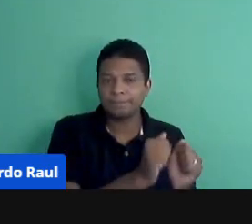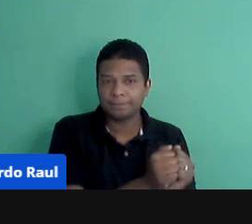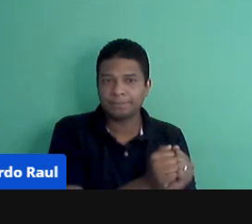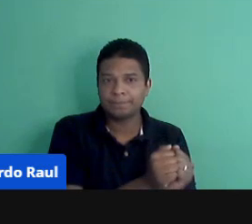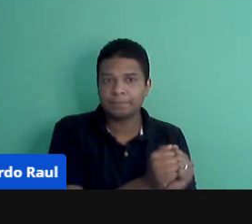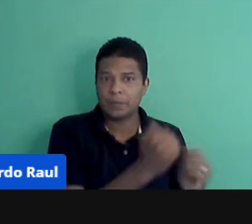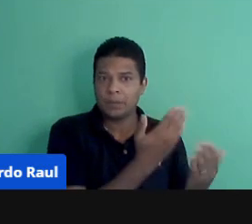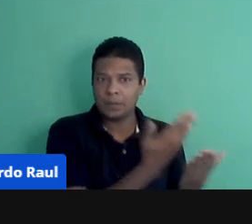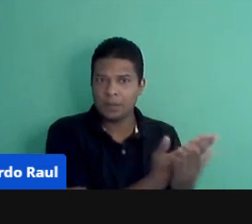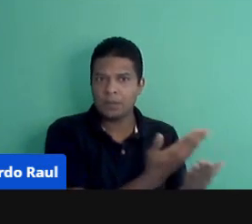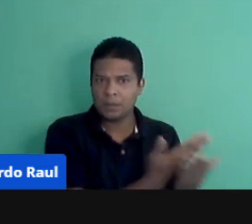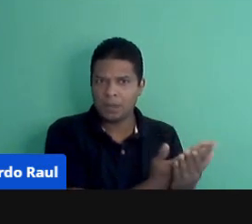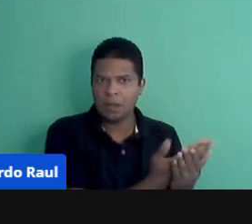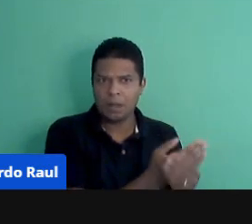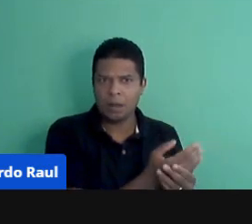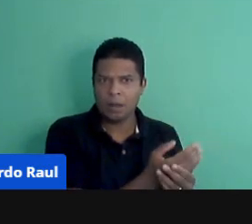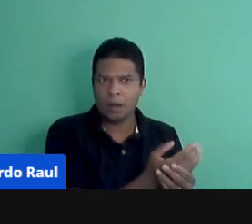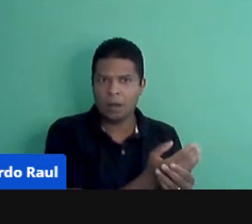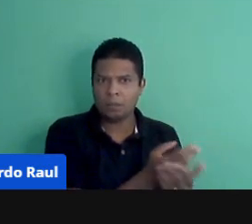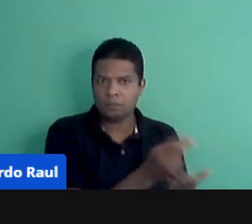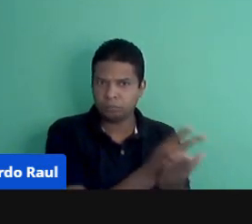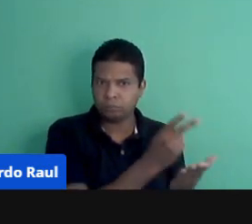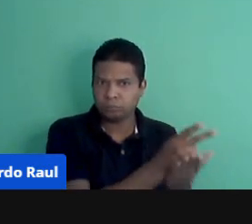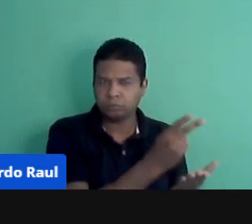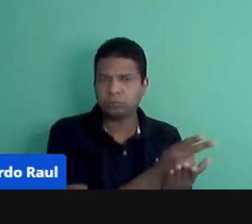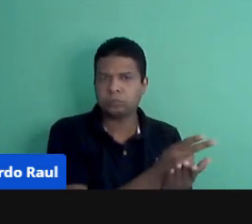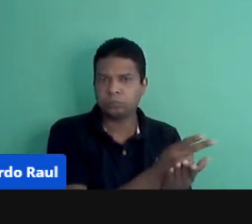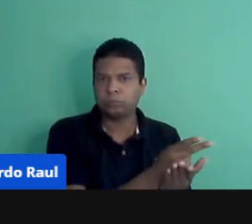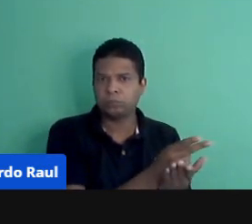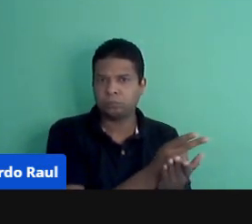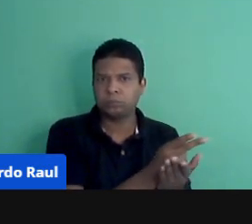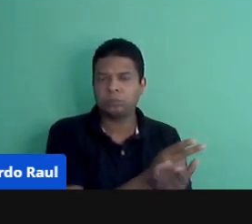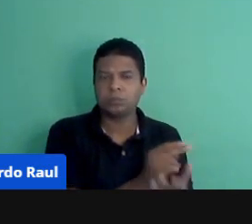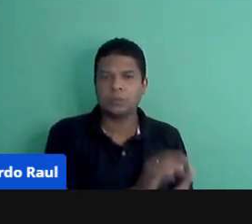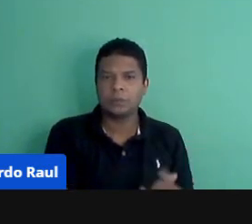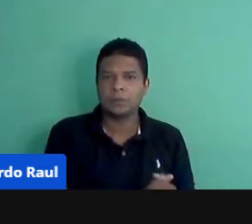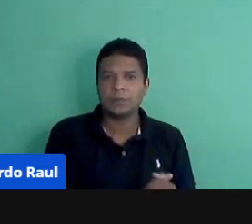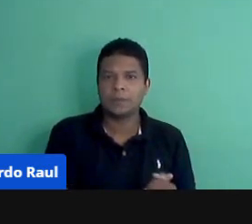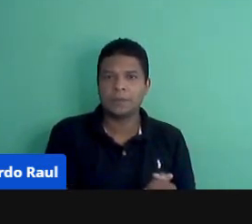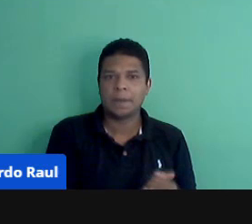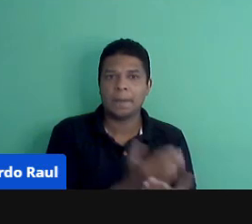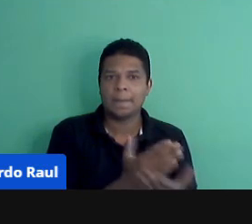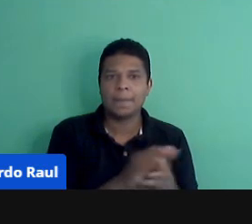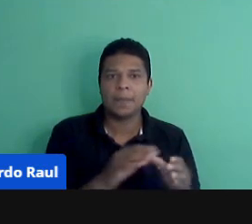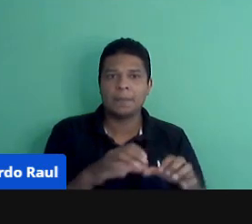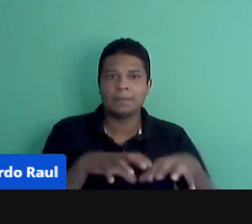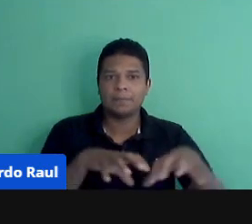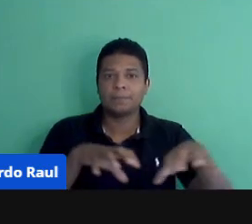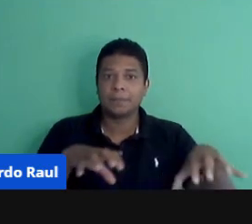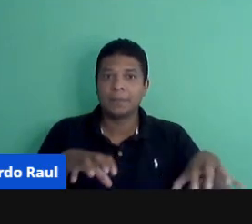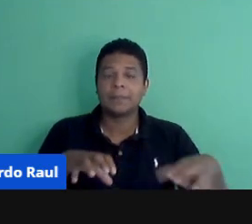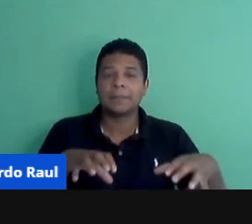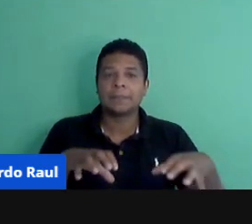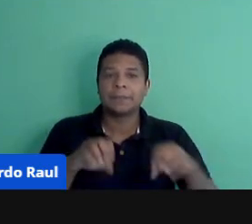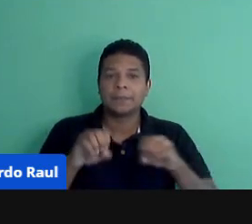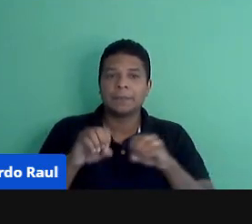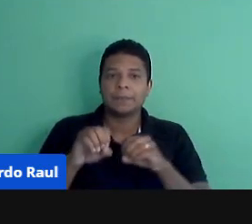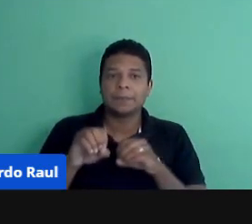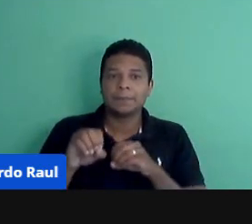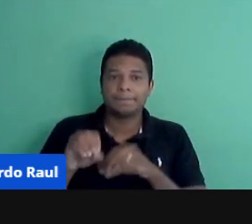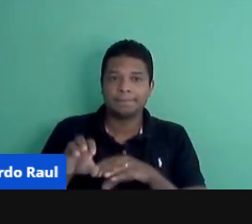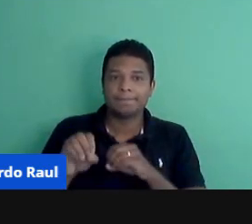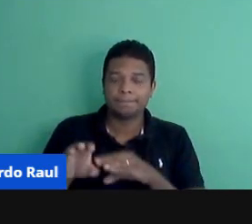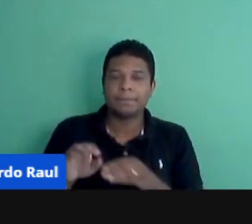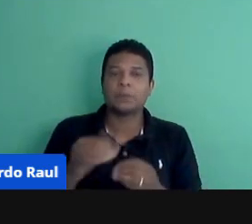continuavam acontecendo, que eles não estavam em casa esperando a pandemia passar, né? Mas que eles estavam em casa precisando estudar também.